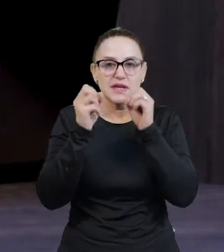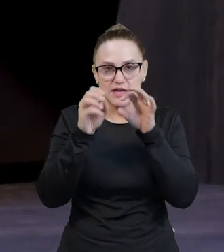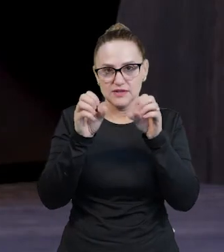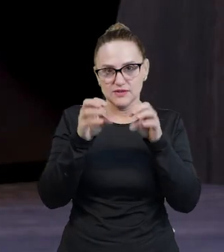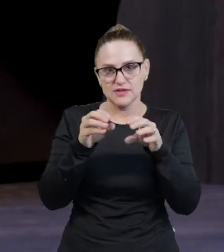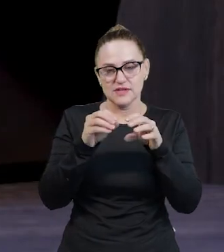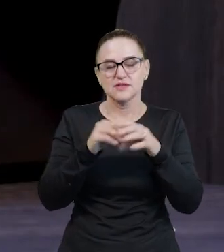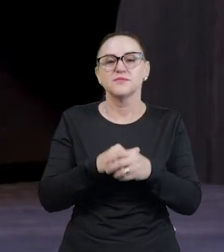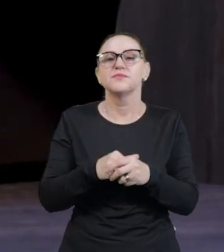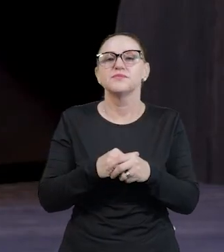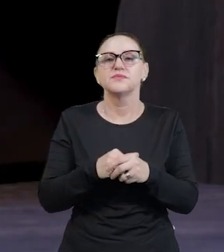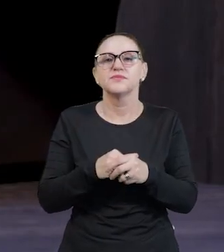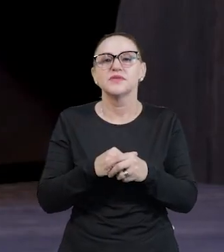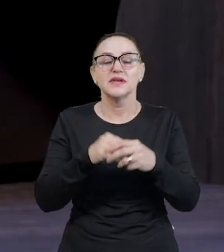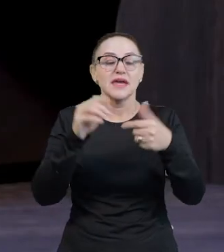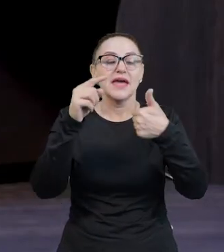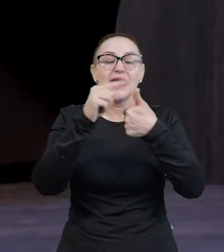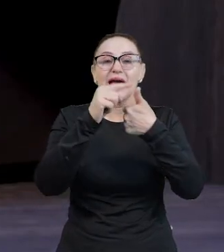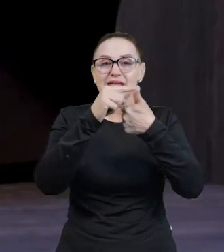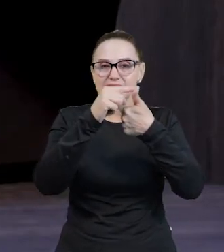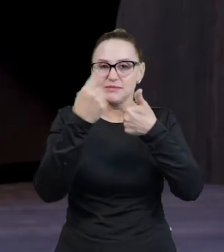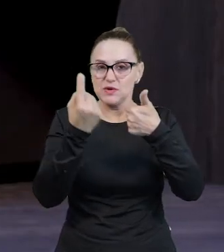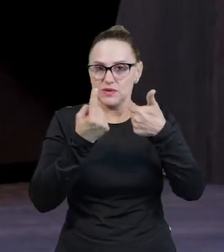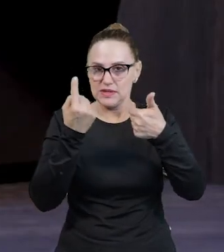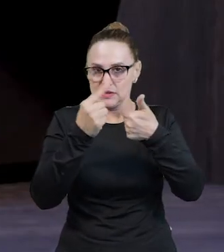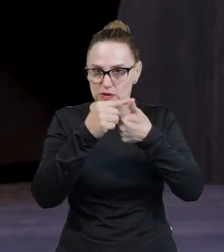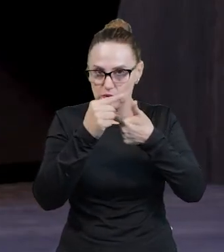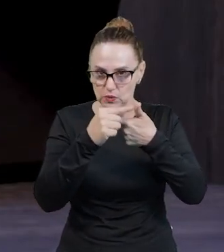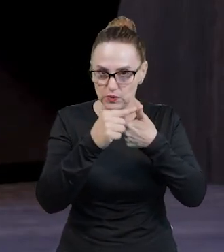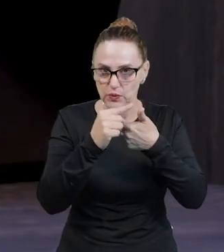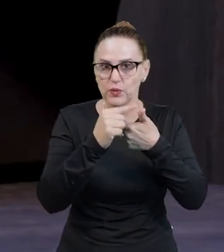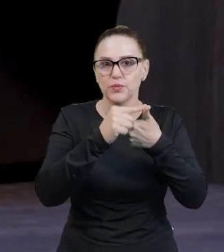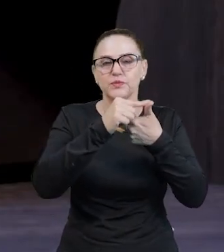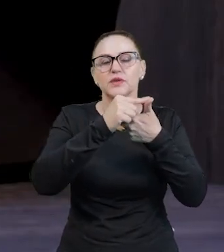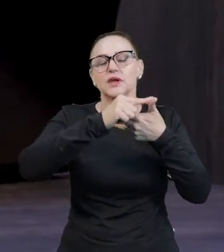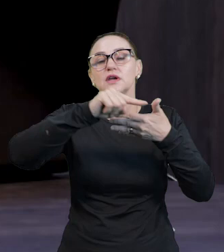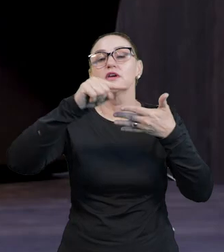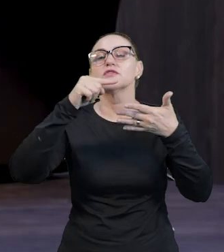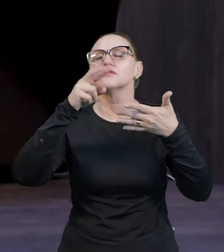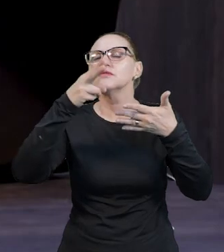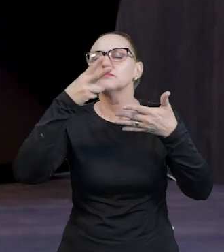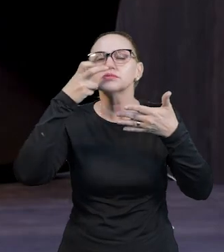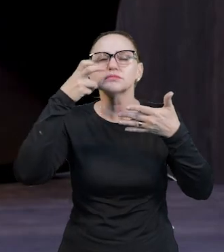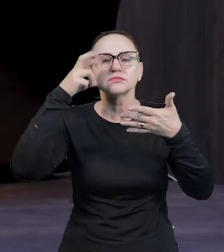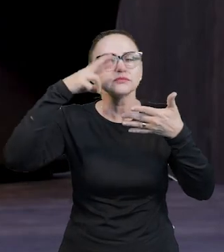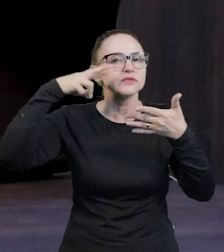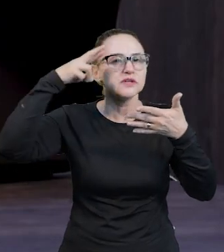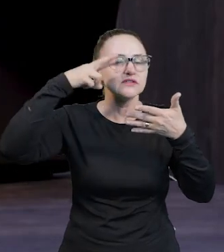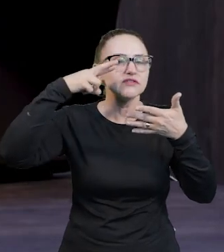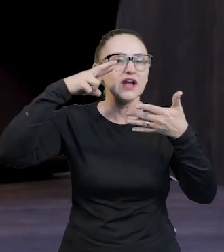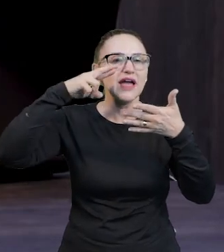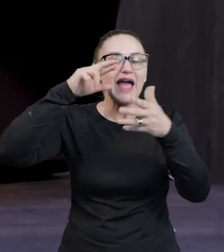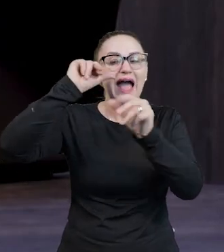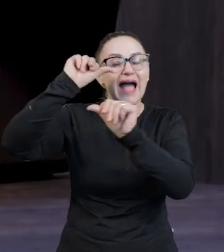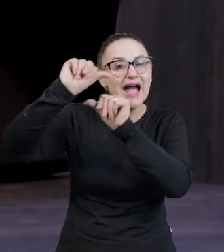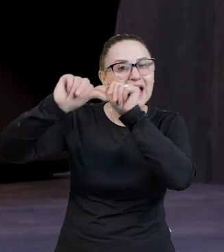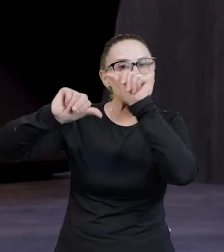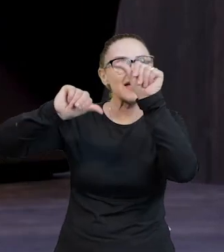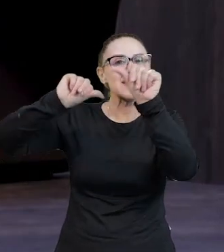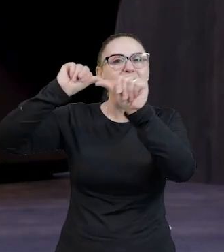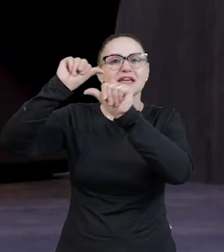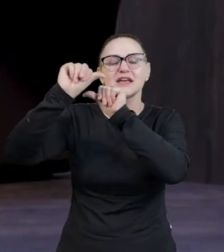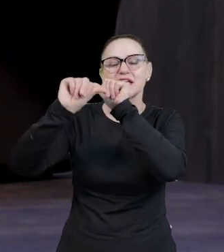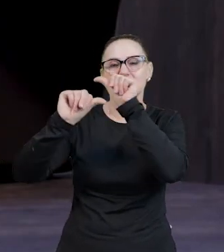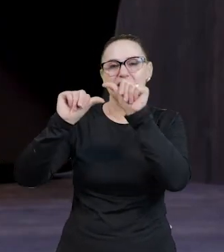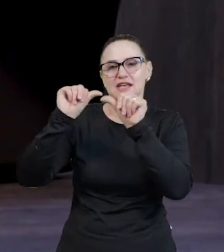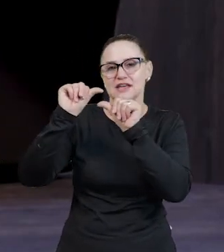educação. É também na unidade 1 que vocês vão observar o quanto a Revolução Industrial, esses processos históricos